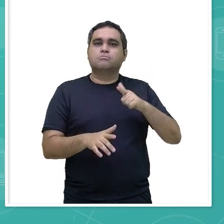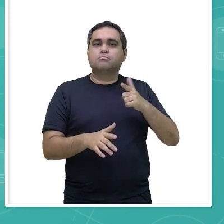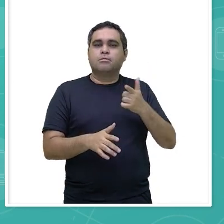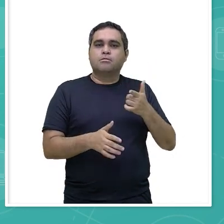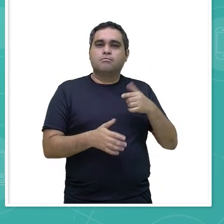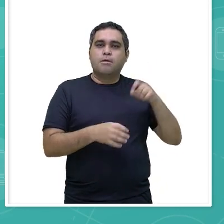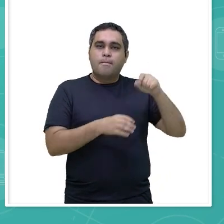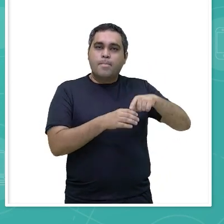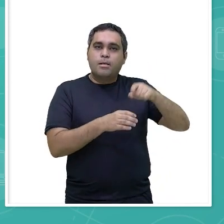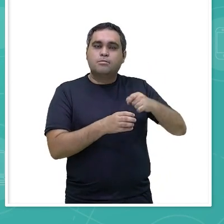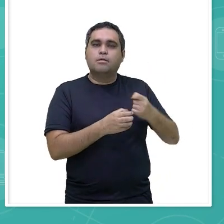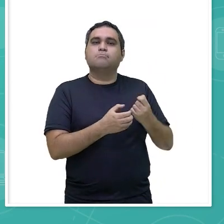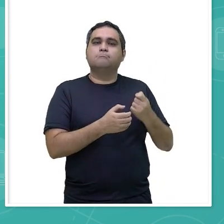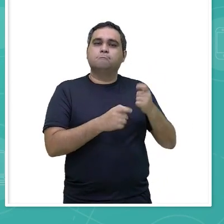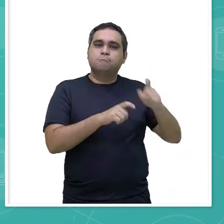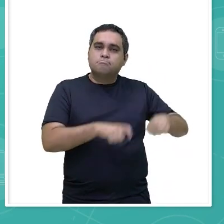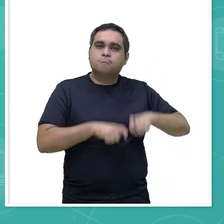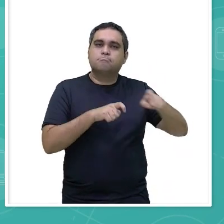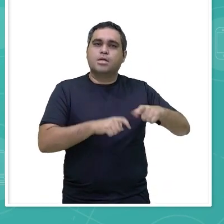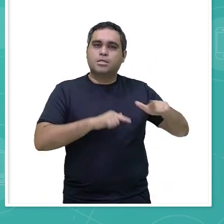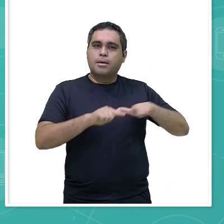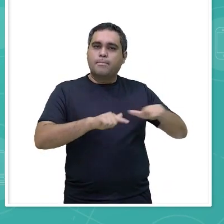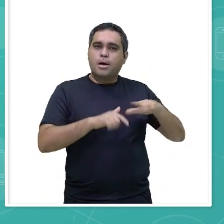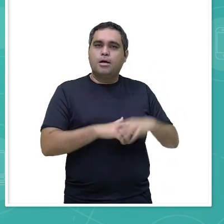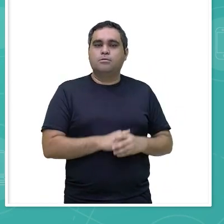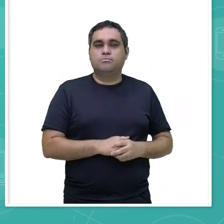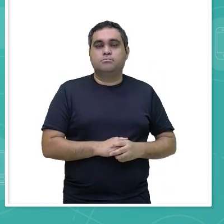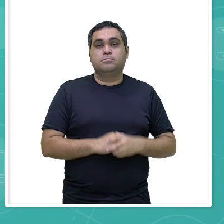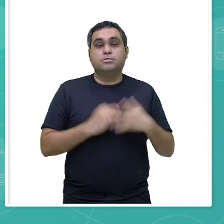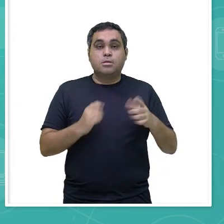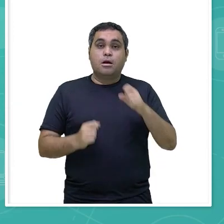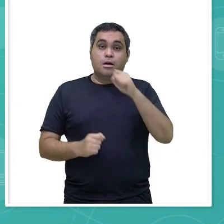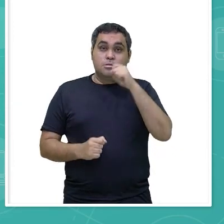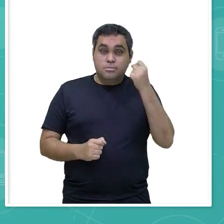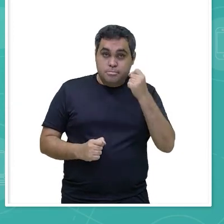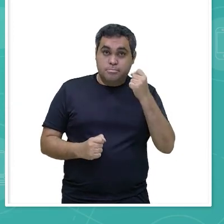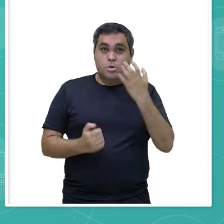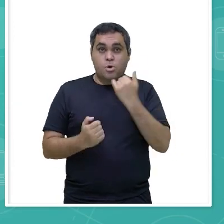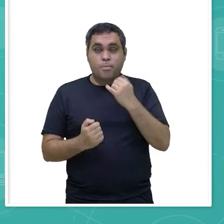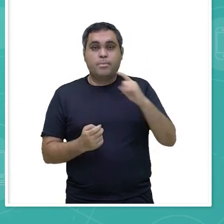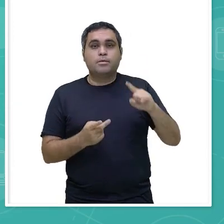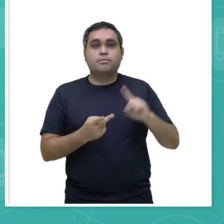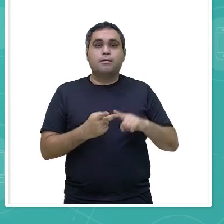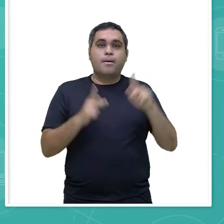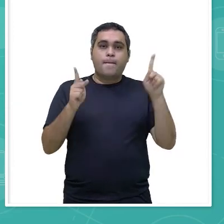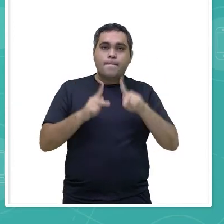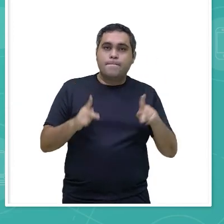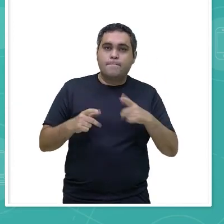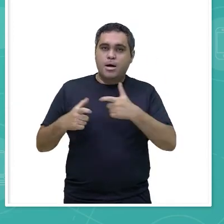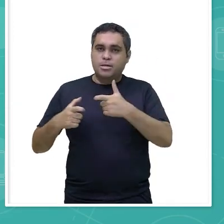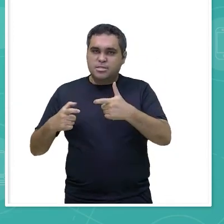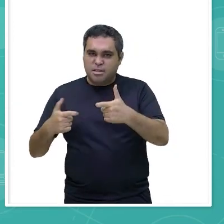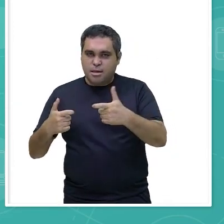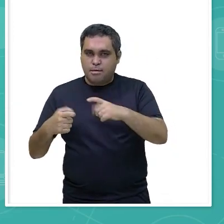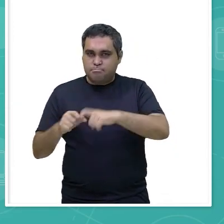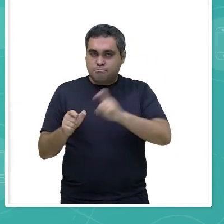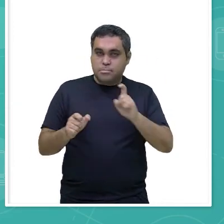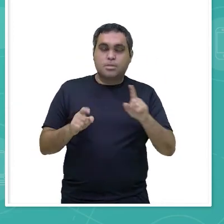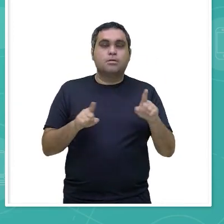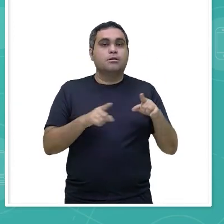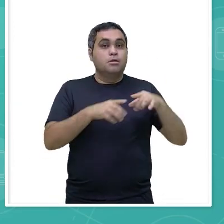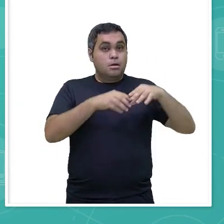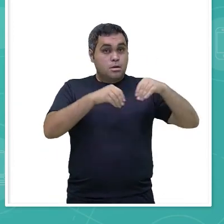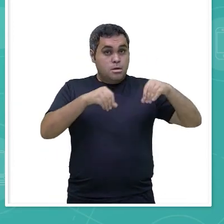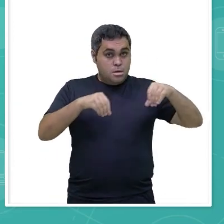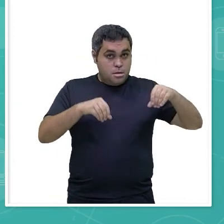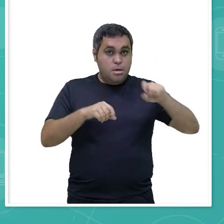olha aqui para a professora, pão, o alimento, paz, tirar da guerra, e a terra para reforma agrária, para se